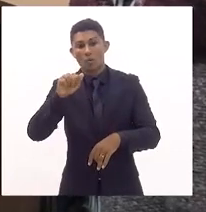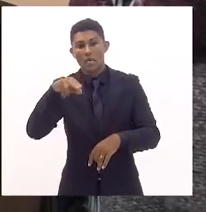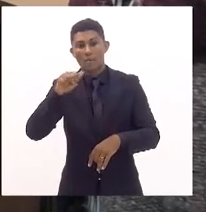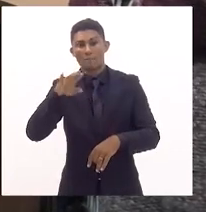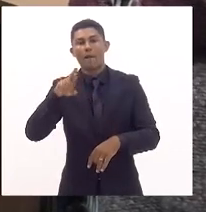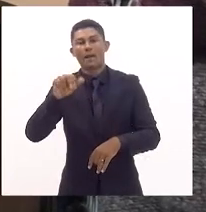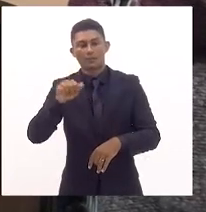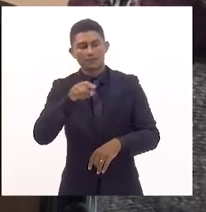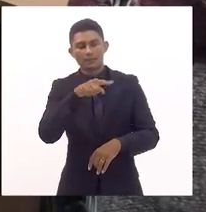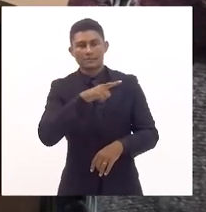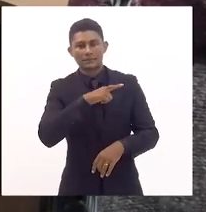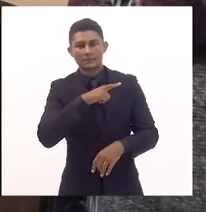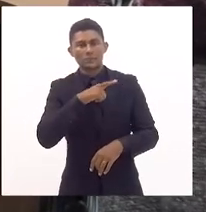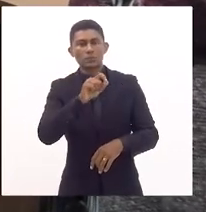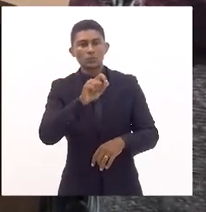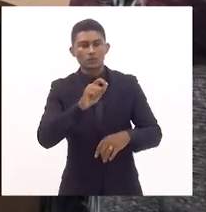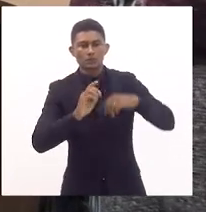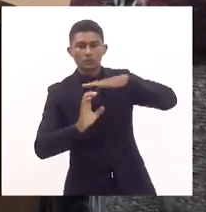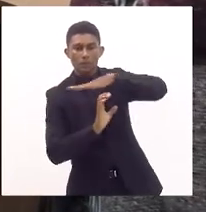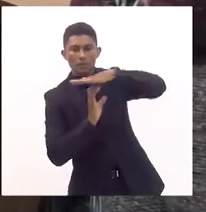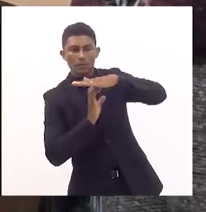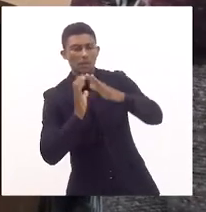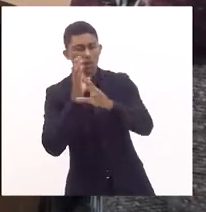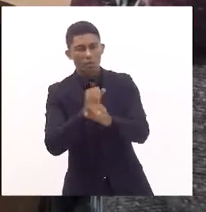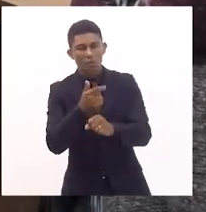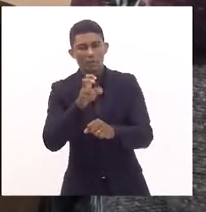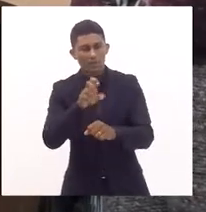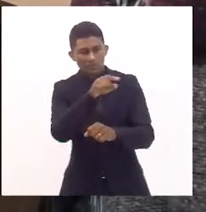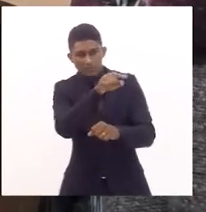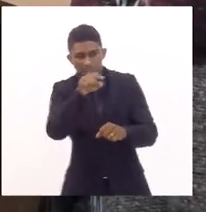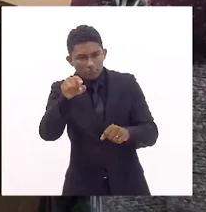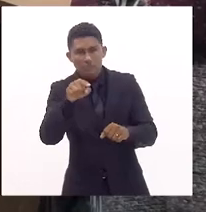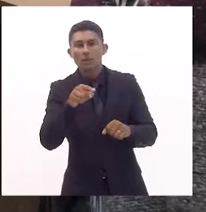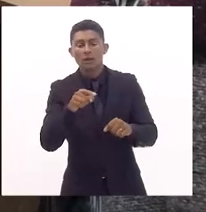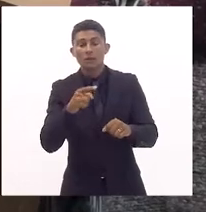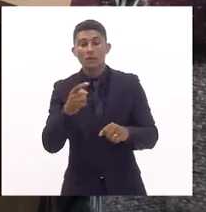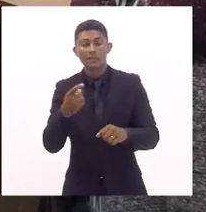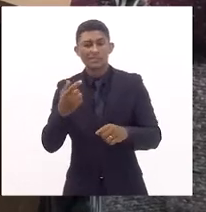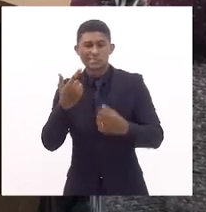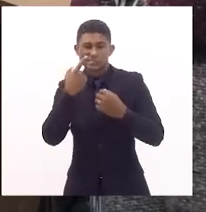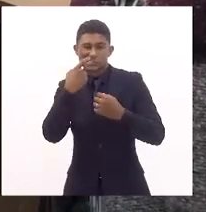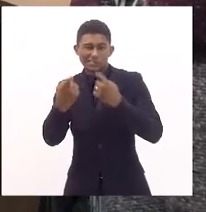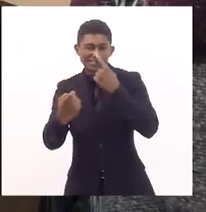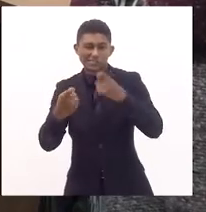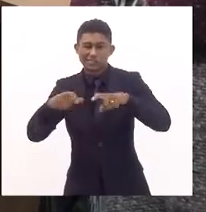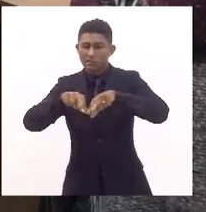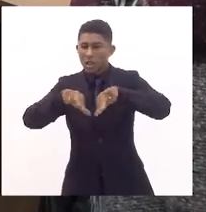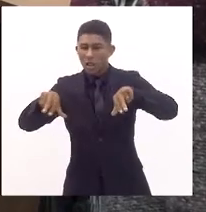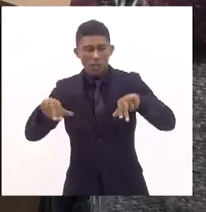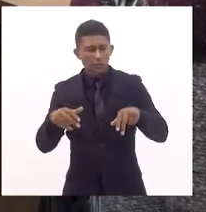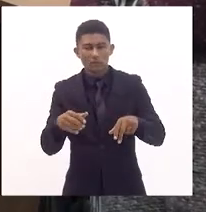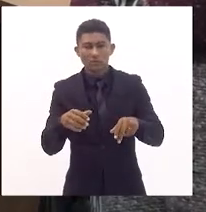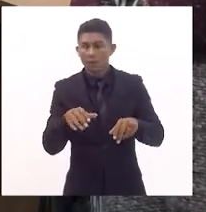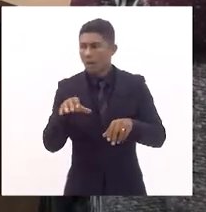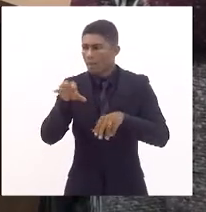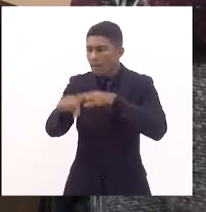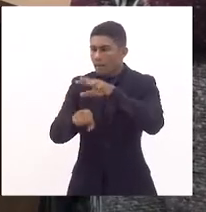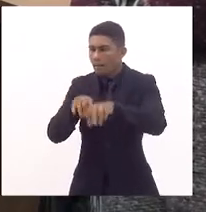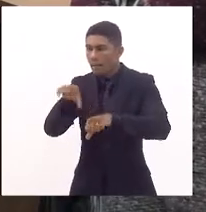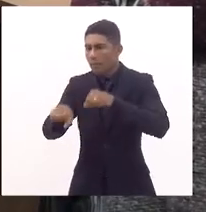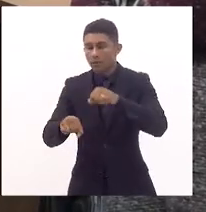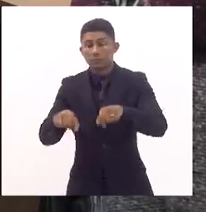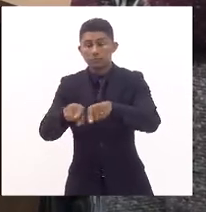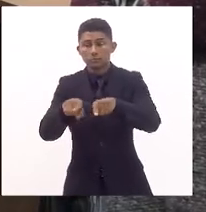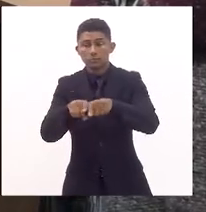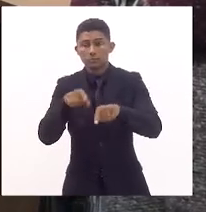de 15 cooperativas trabalhavam, recebiam e coletavam lixo flutuante que vinha pelos